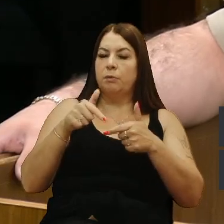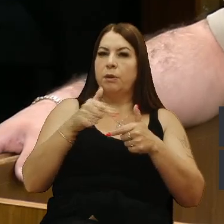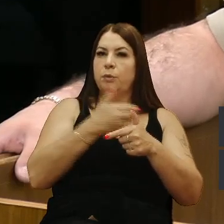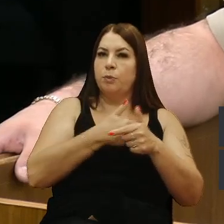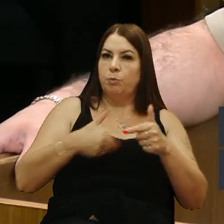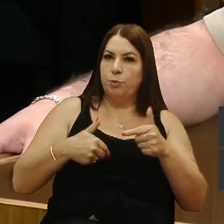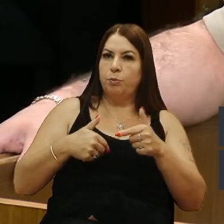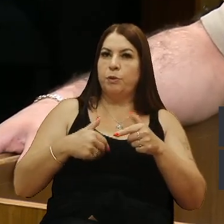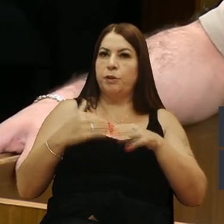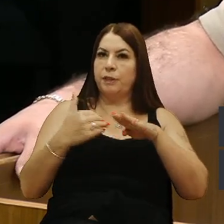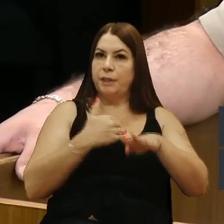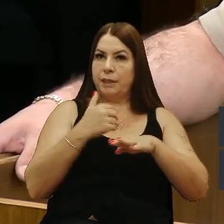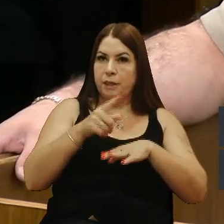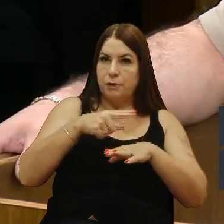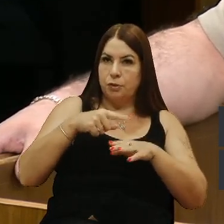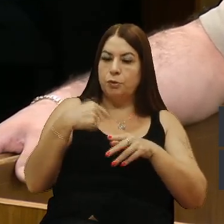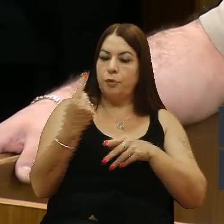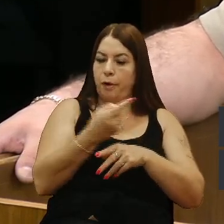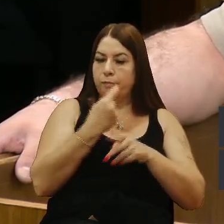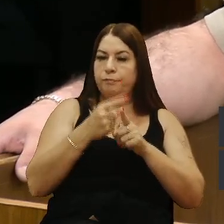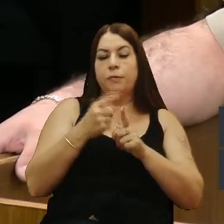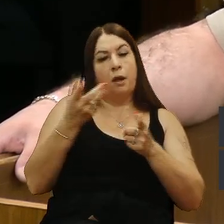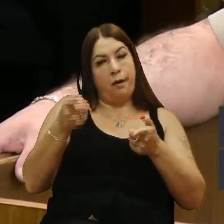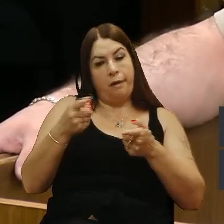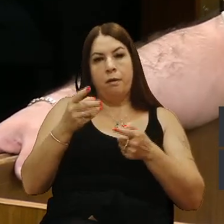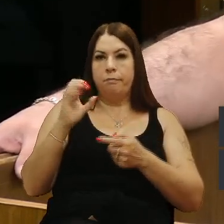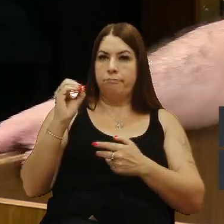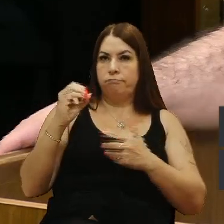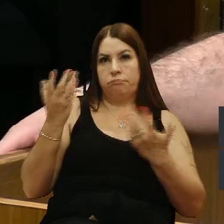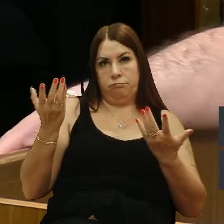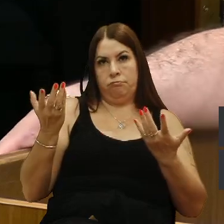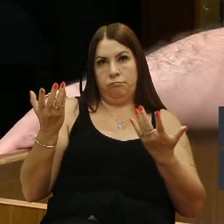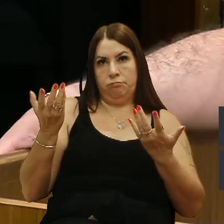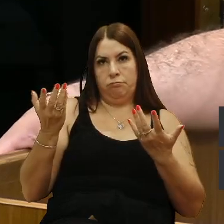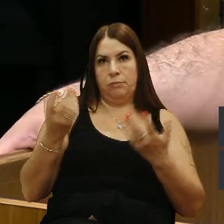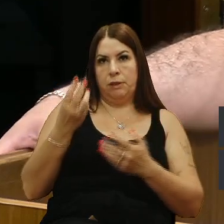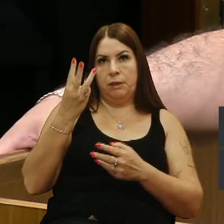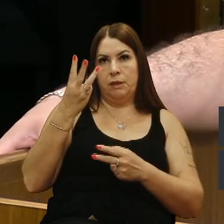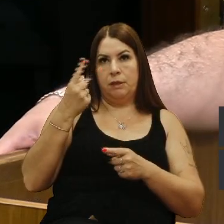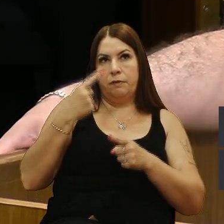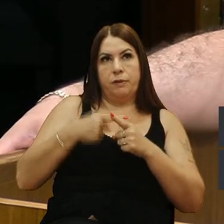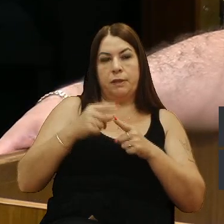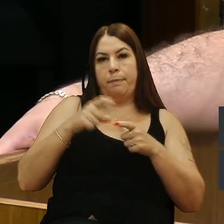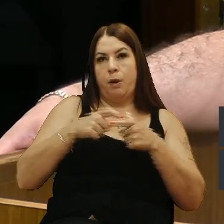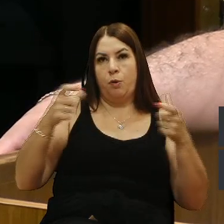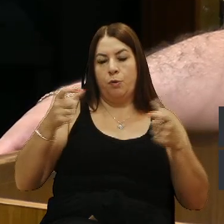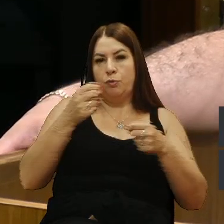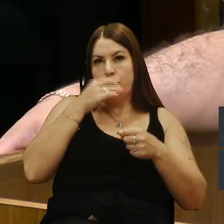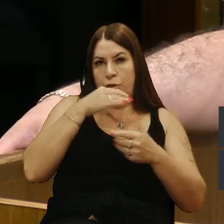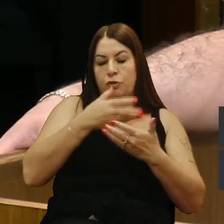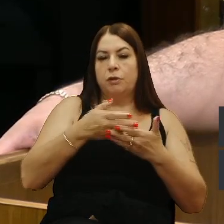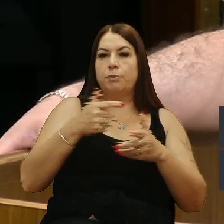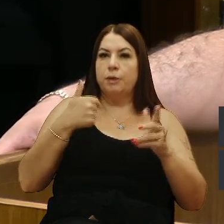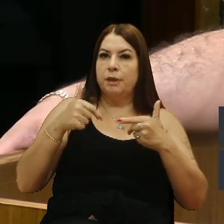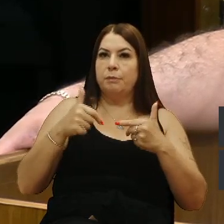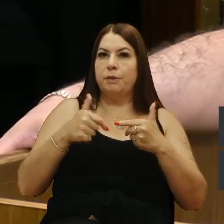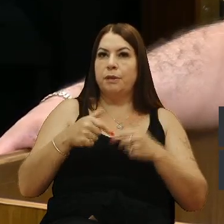Circulação. Lá, claro, Porto Alegre é em torno de 3 vezes maior que Caxias do Sul, mas eles trabalham